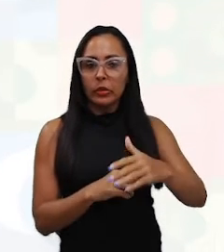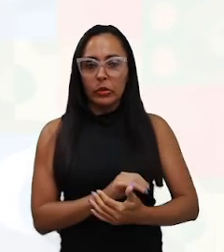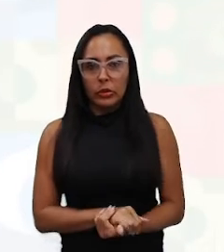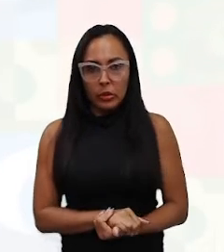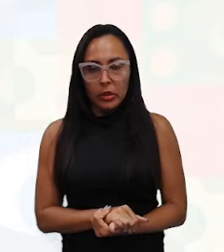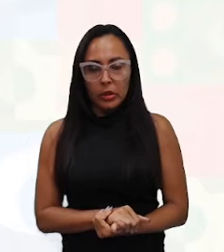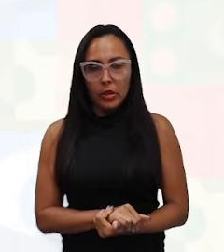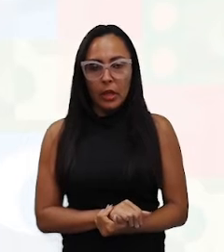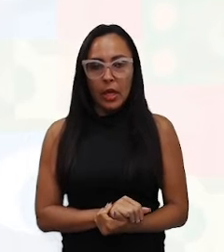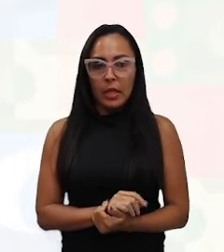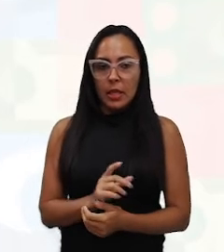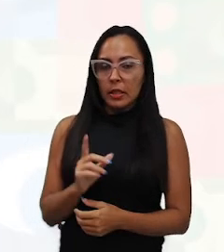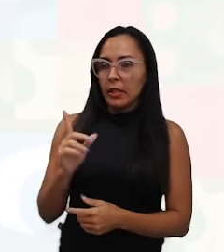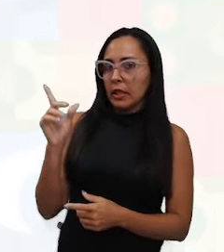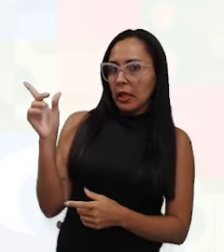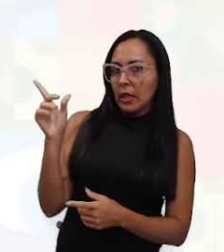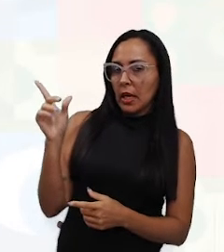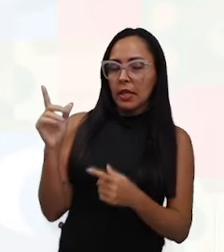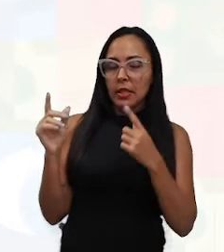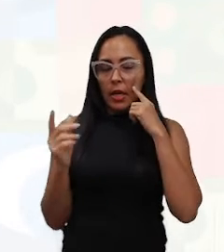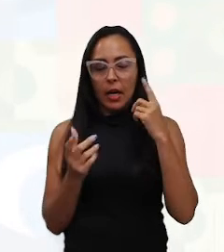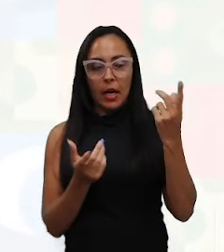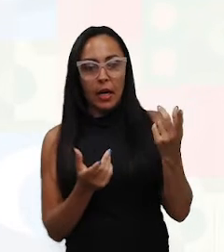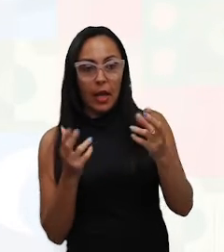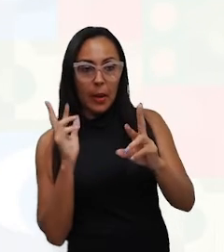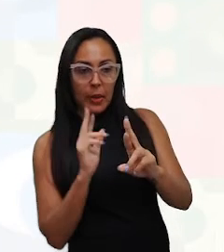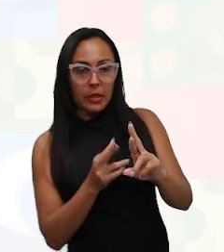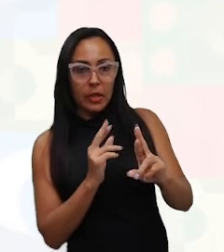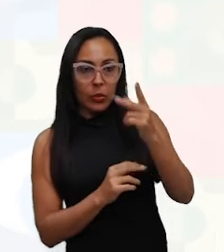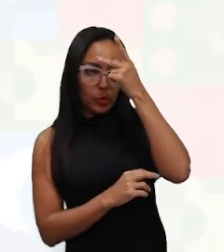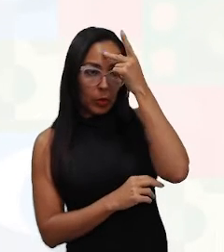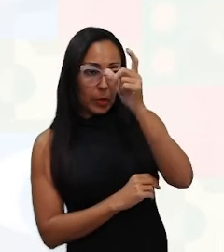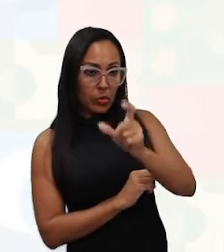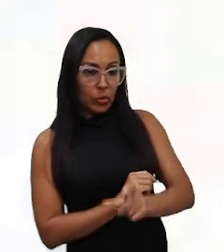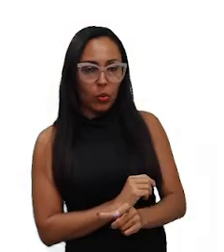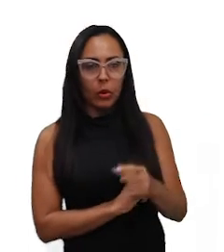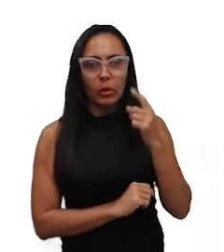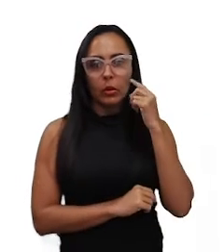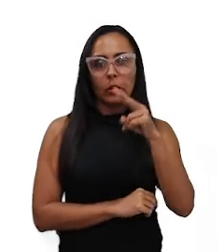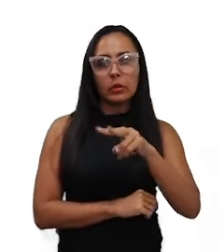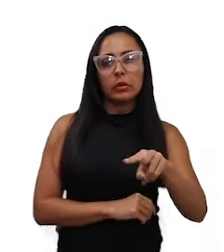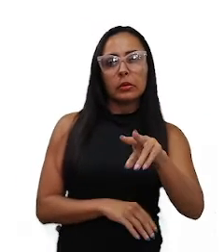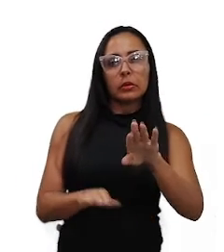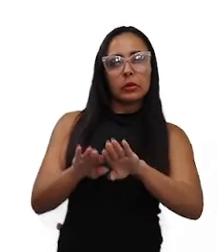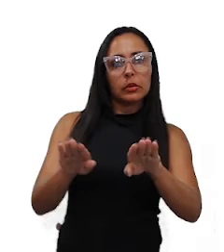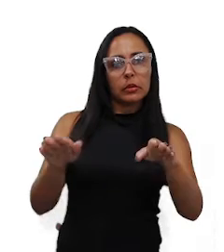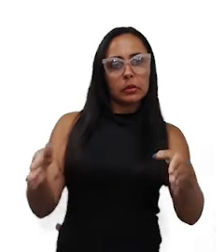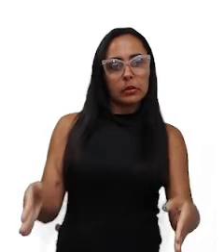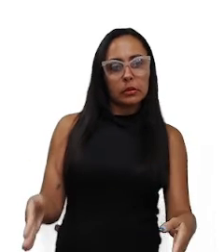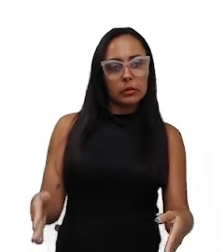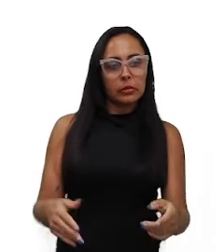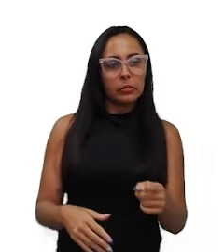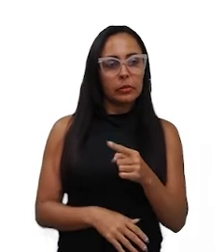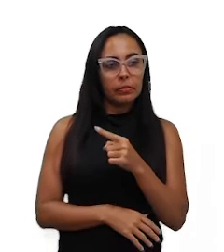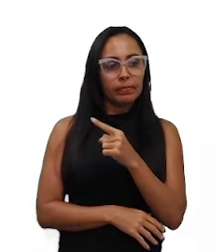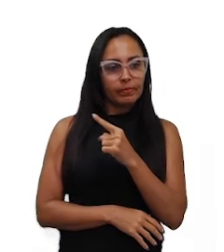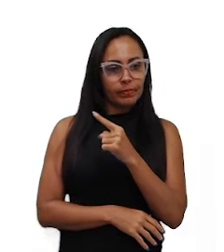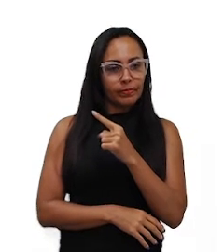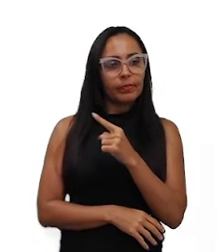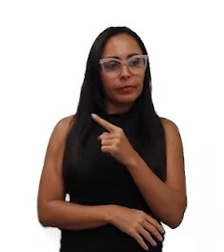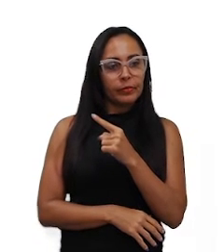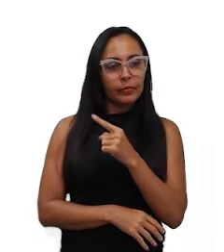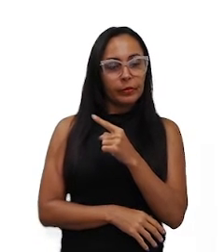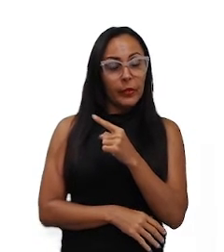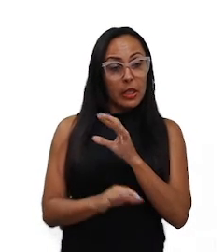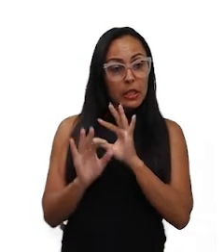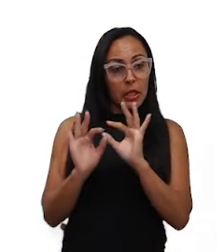gente tem a imagem, né, a representação de uma pessoa olhando uma mesa, né, com objetos, e exatamente esse